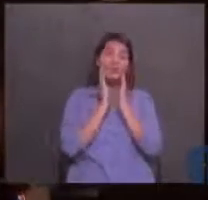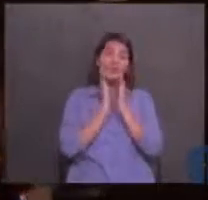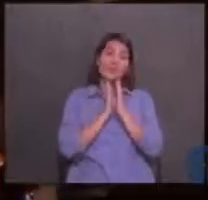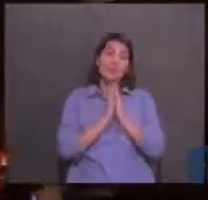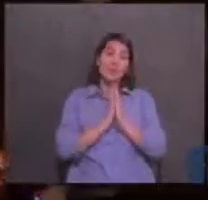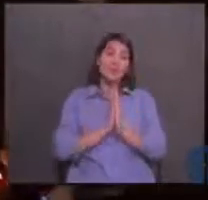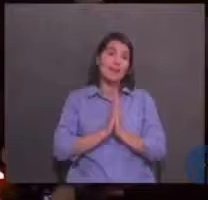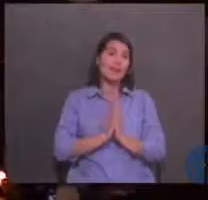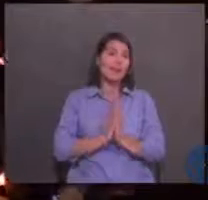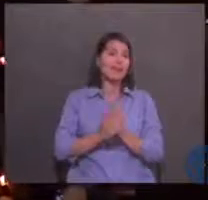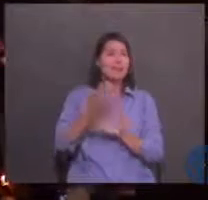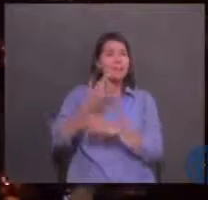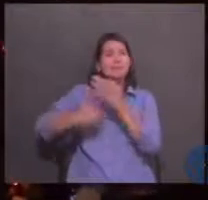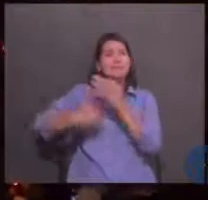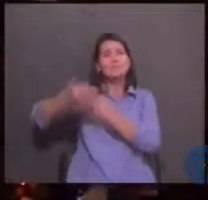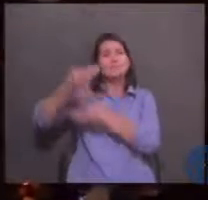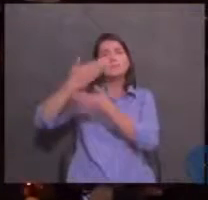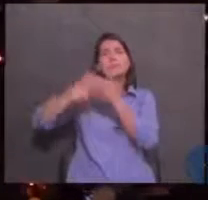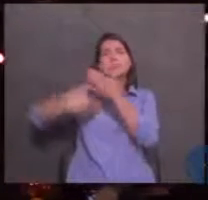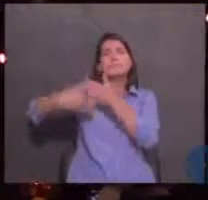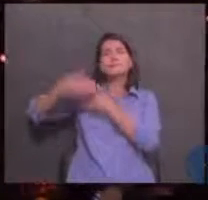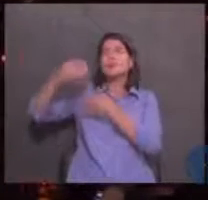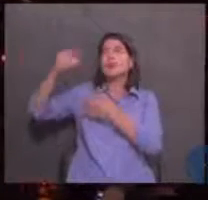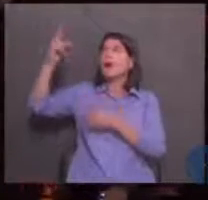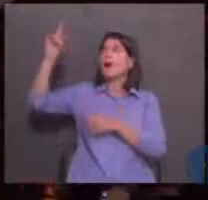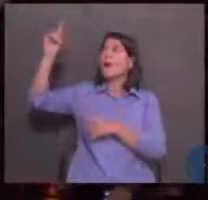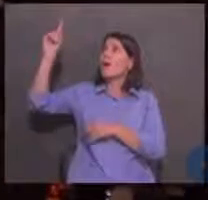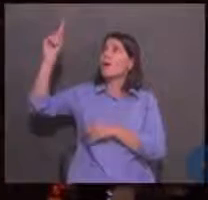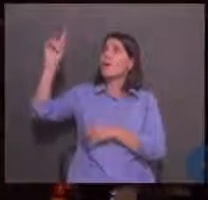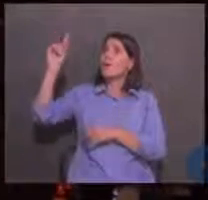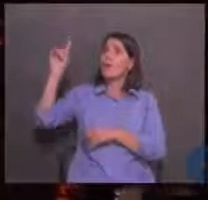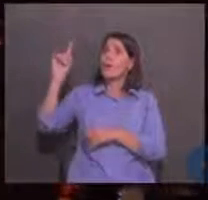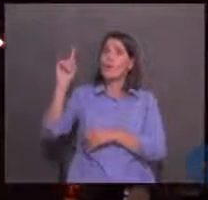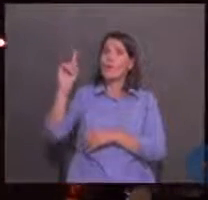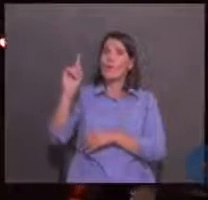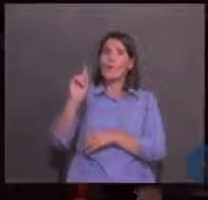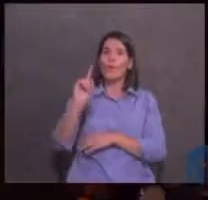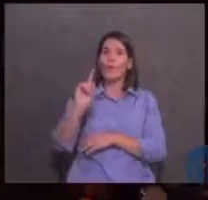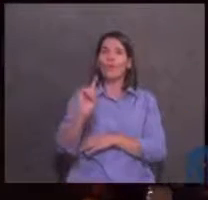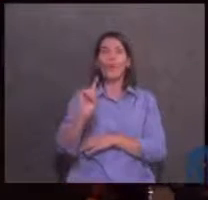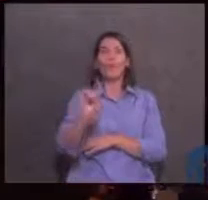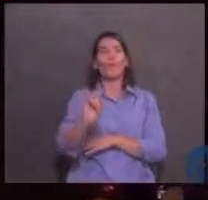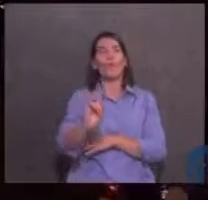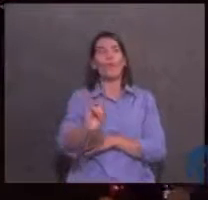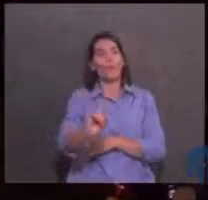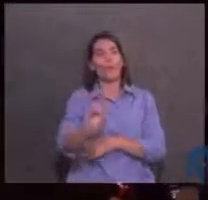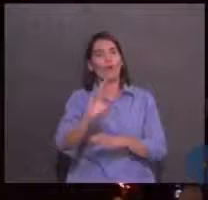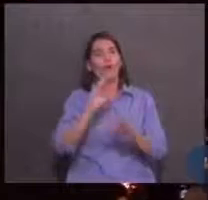Oh,